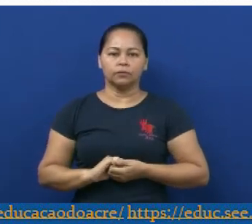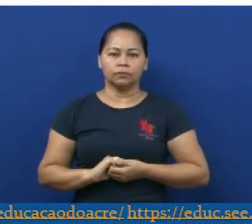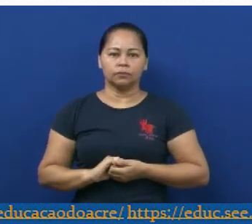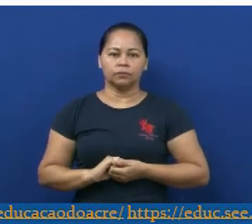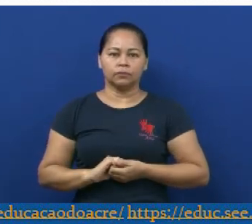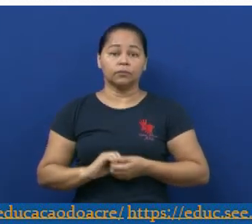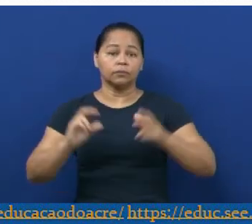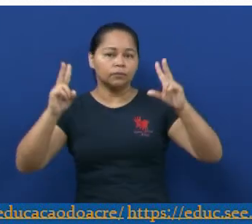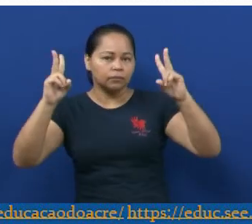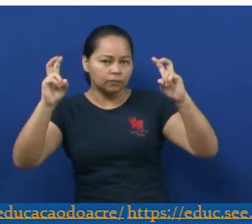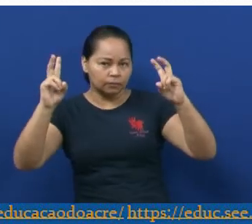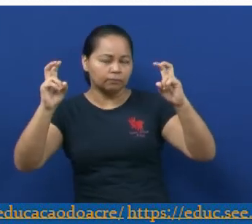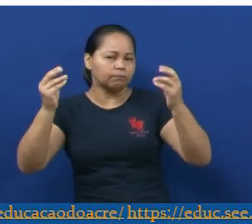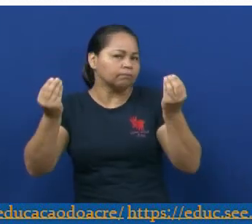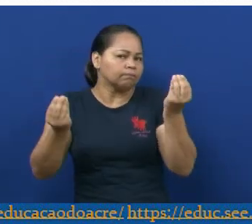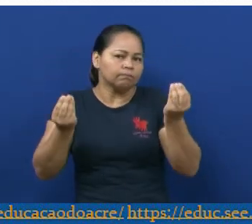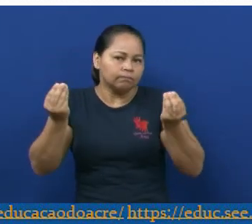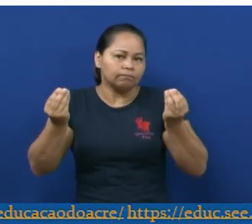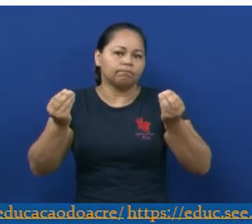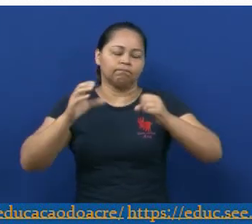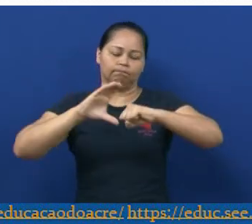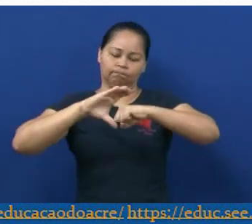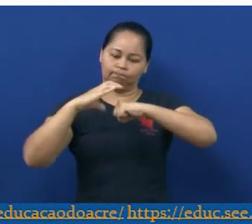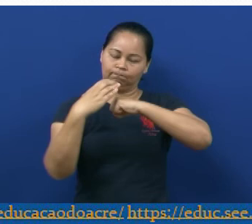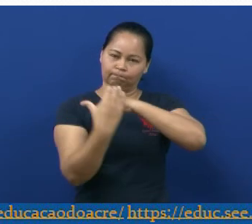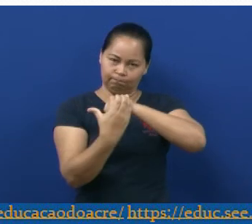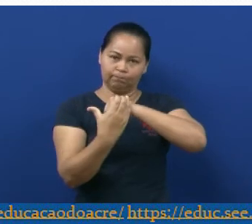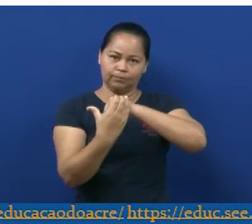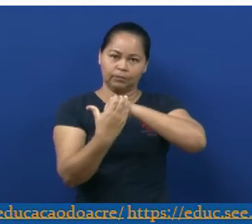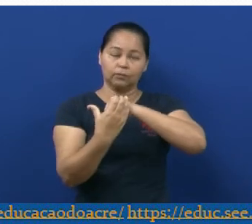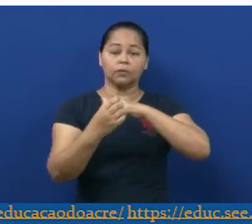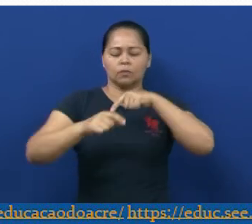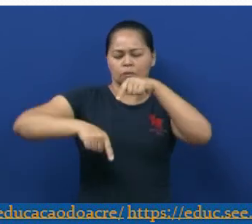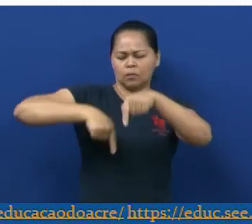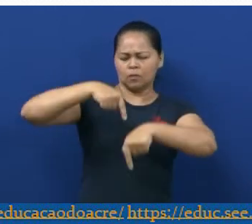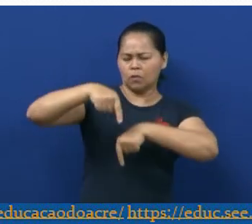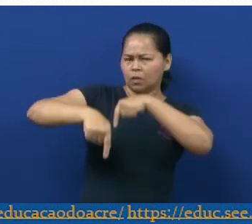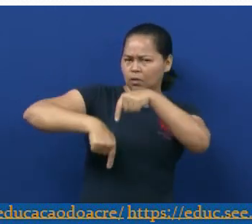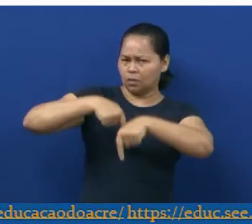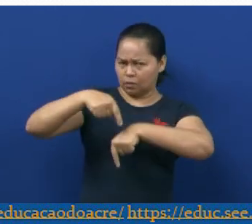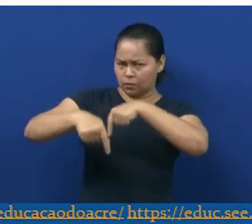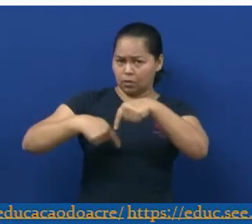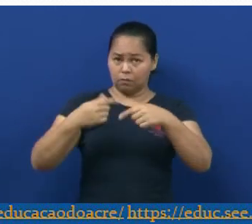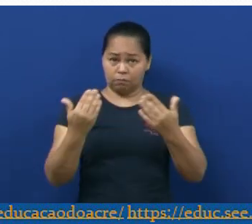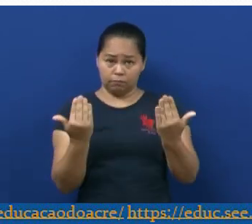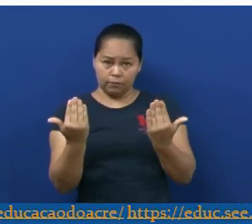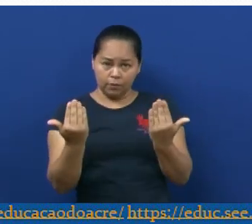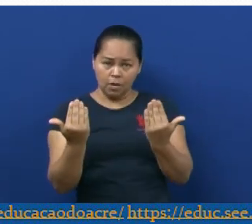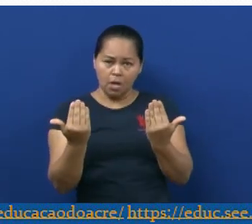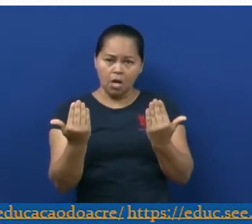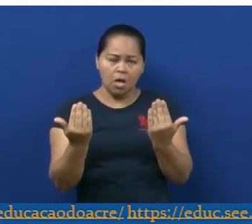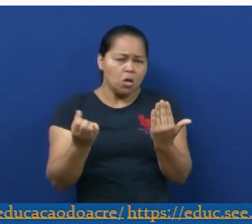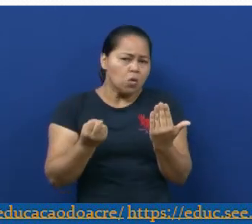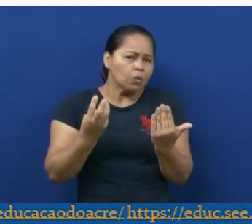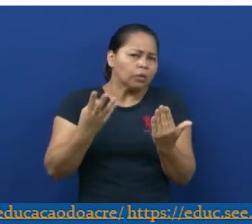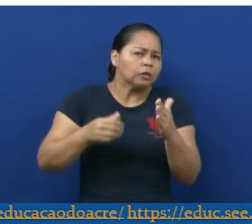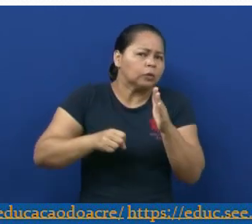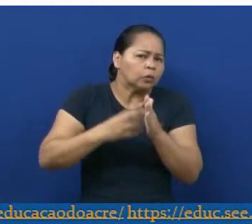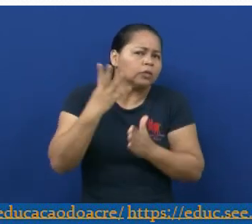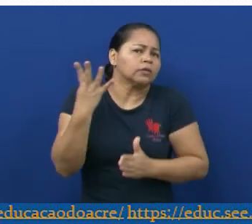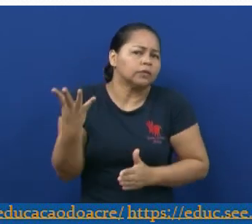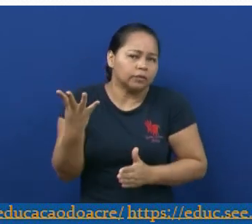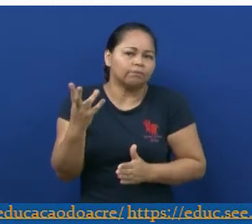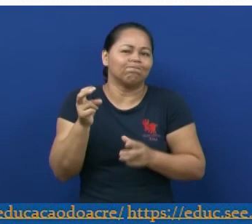A nossa temática, então, é Covid-19 e Química. E quantas vezes você já deve ter visto